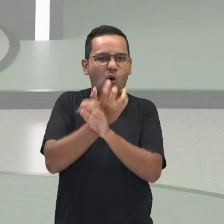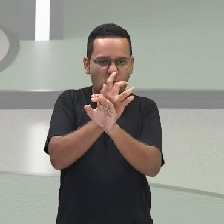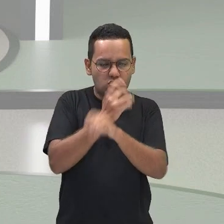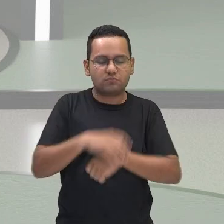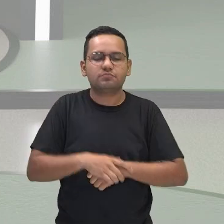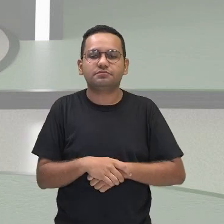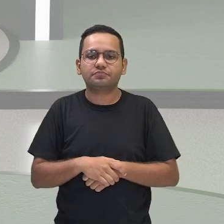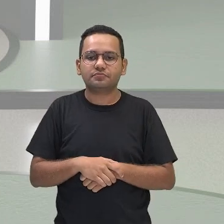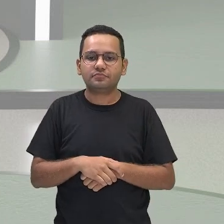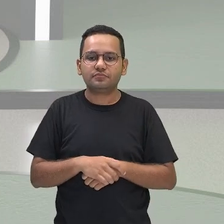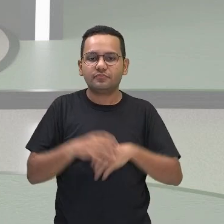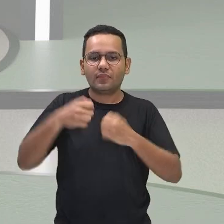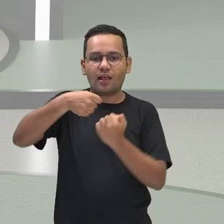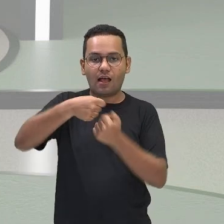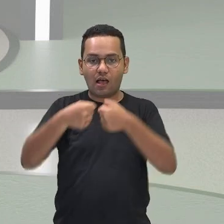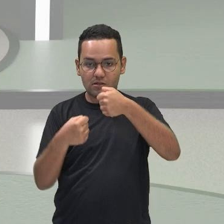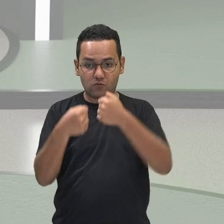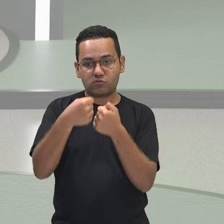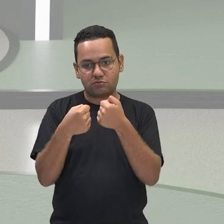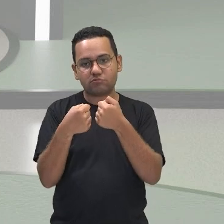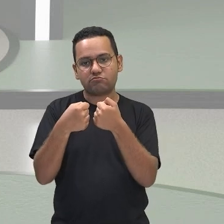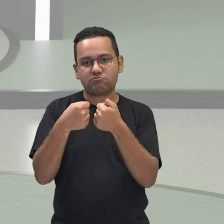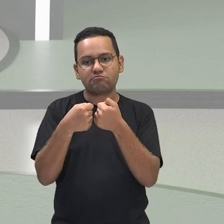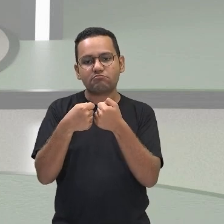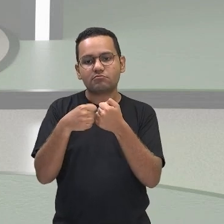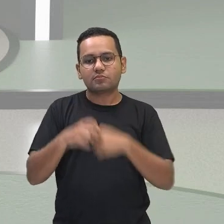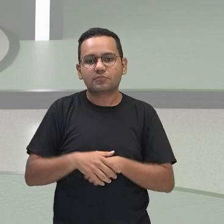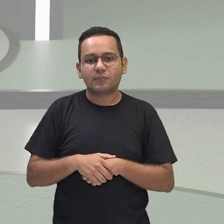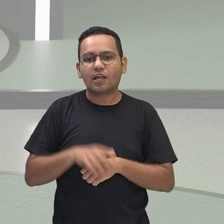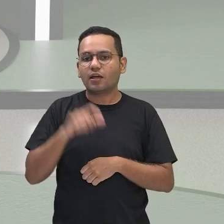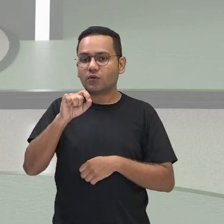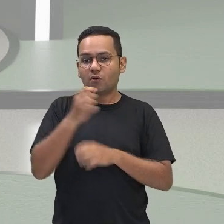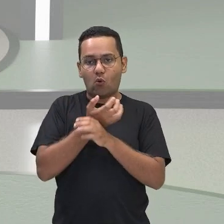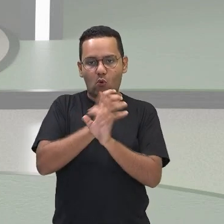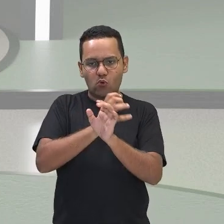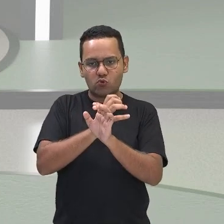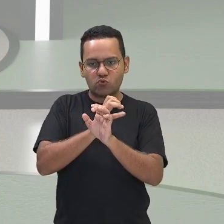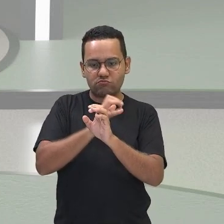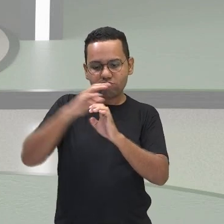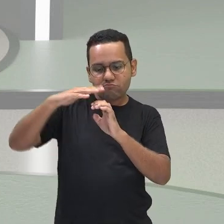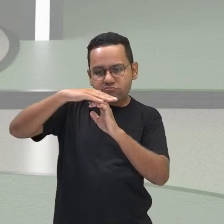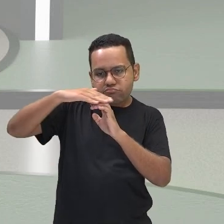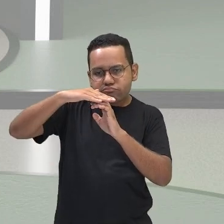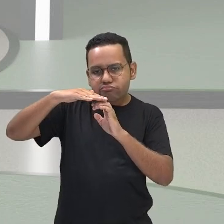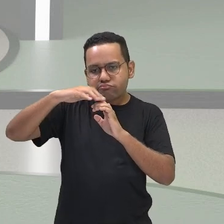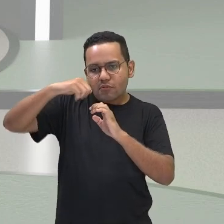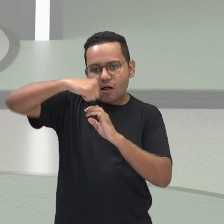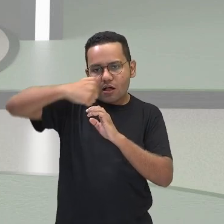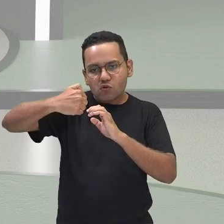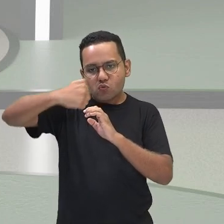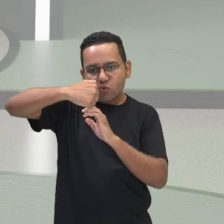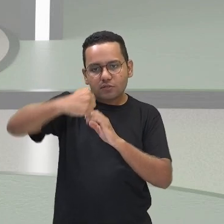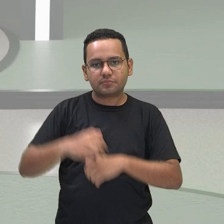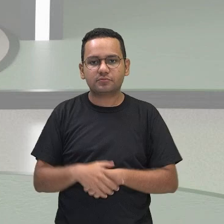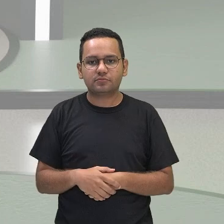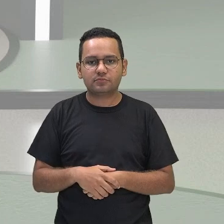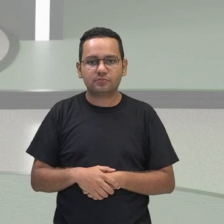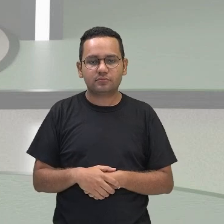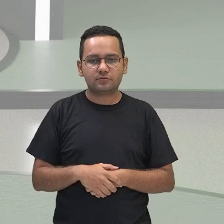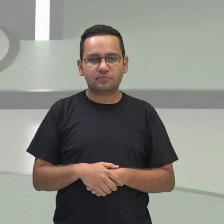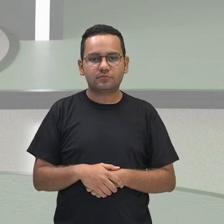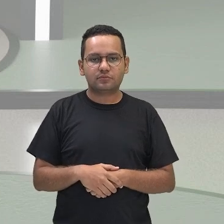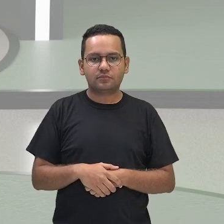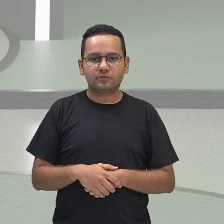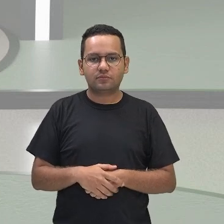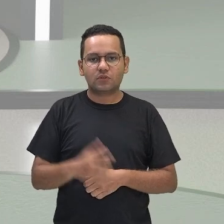ossos, nossas articulações. Sempre que você vê, né, o nosso esqueleto, ao